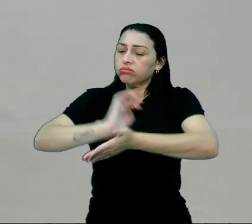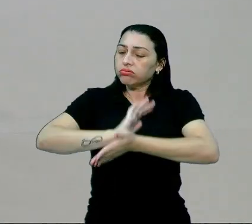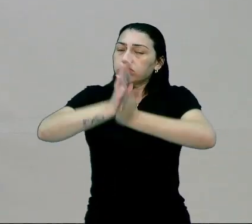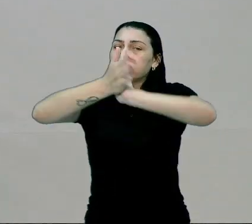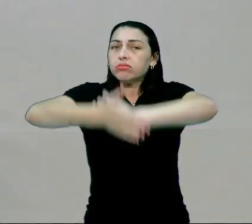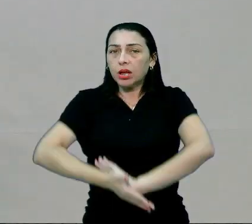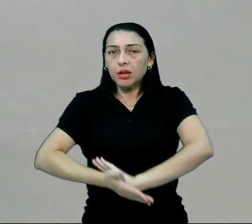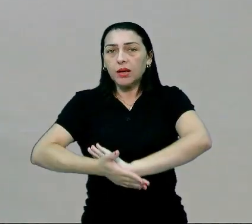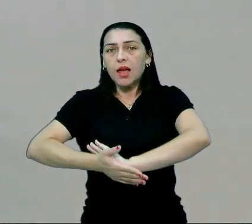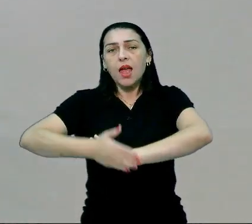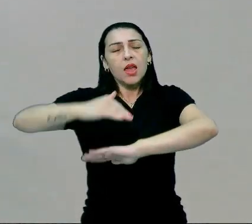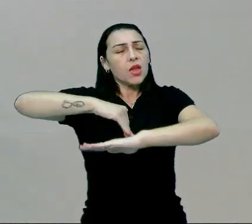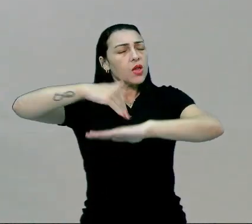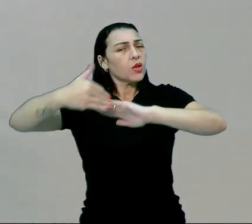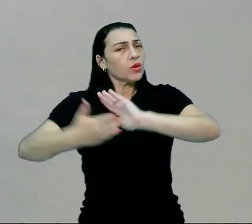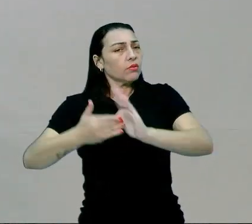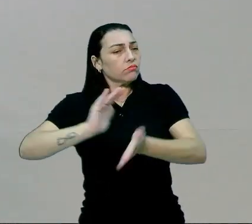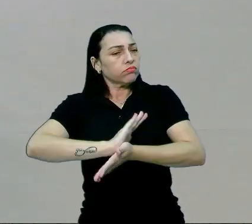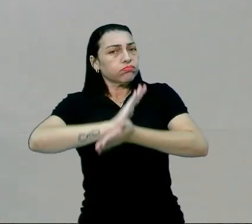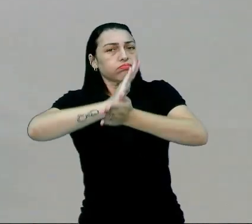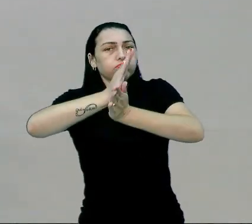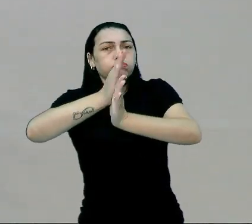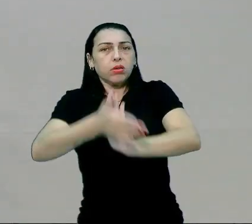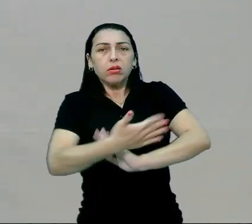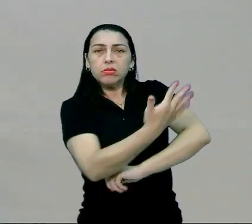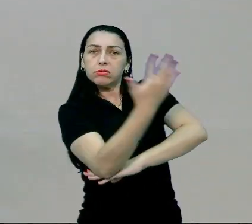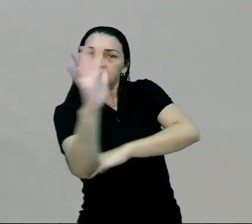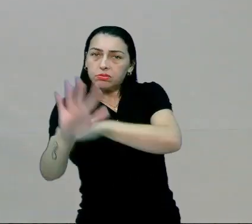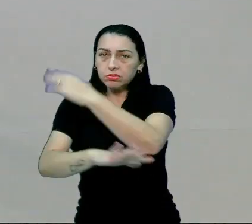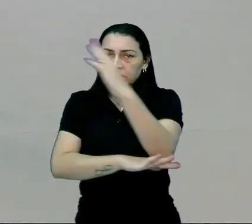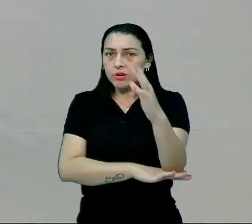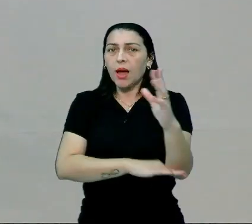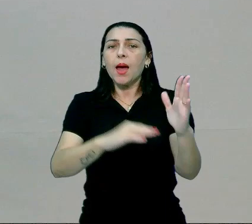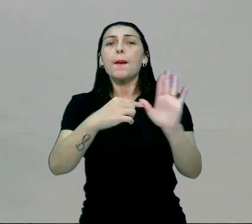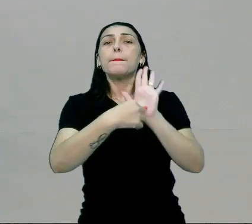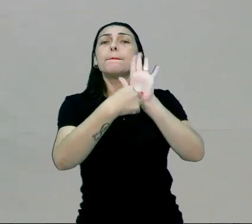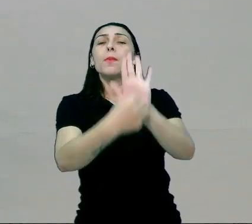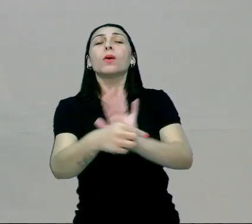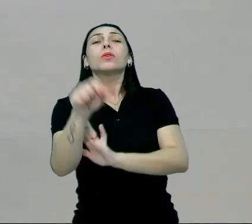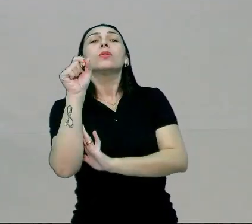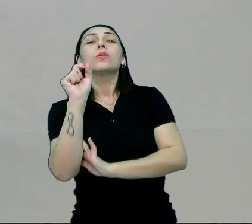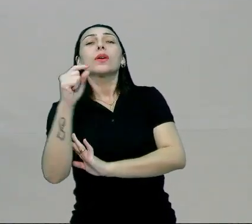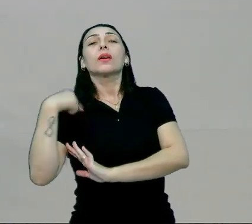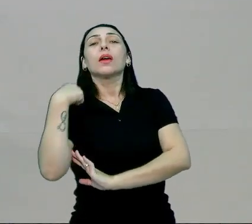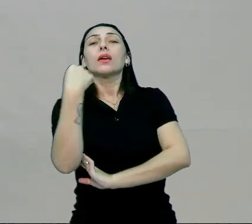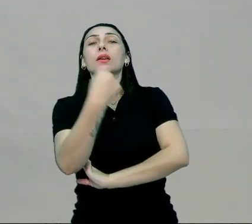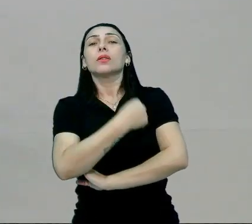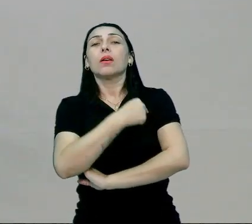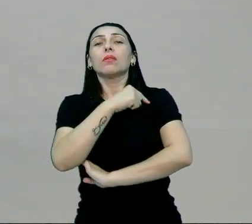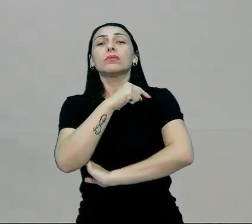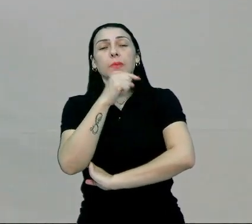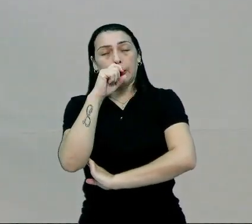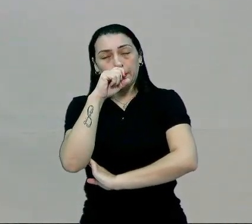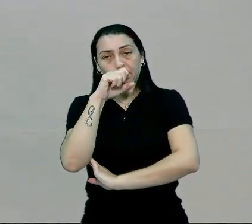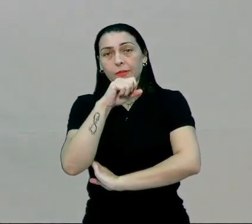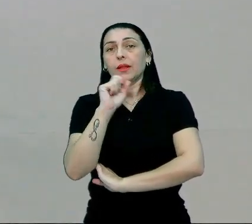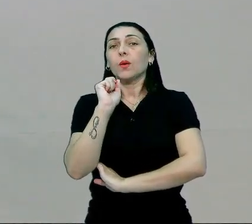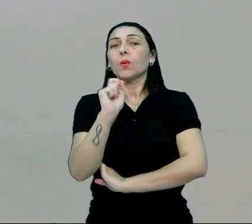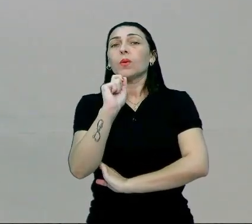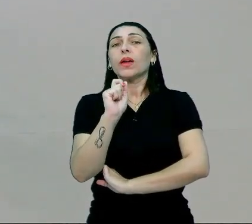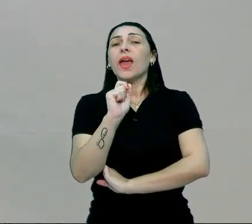degradação. E toda degradação ao meio ambiente reflete justamente em nós. É